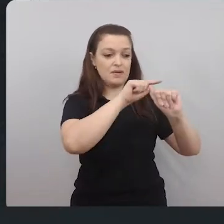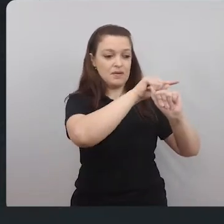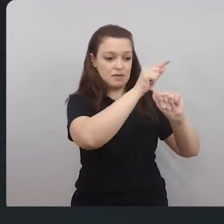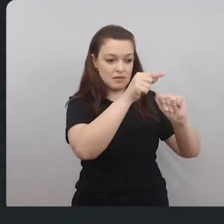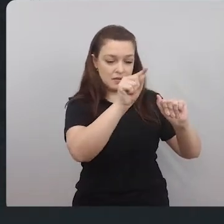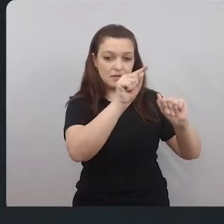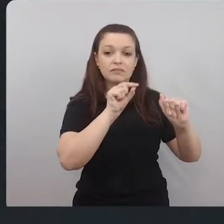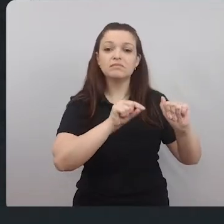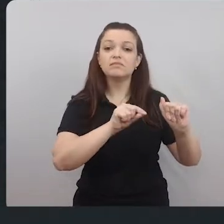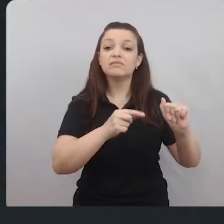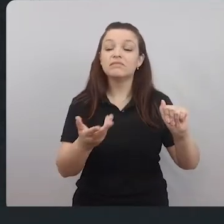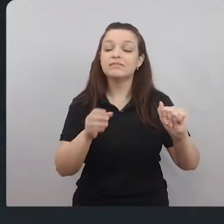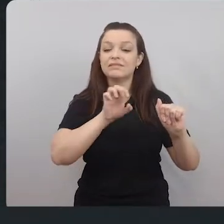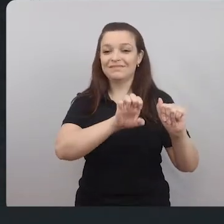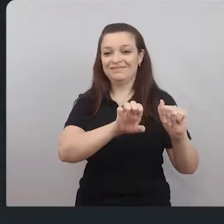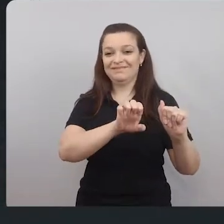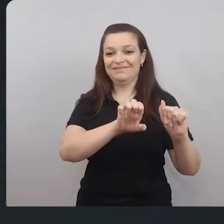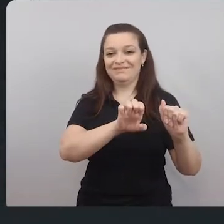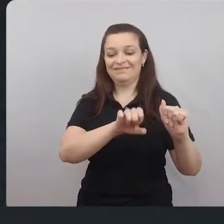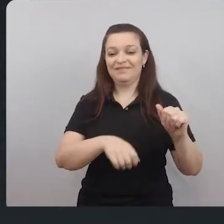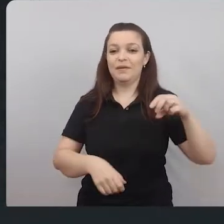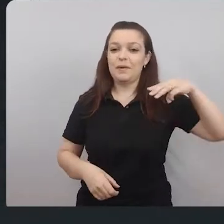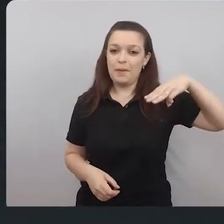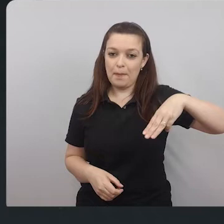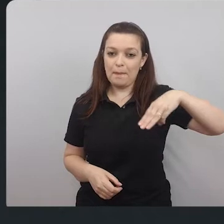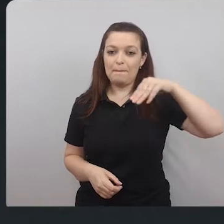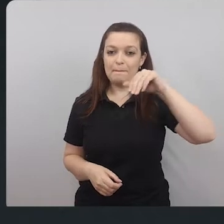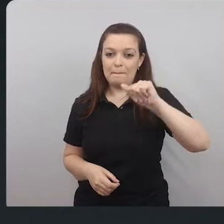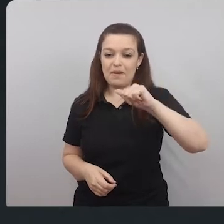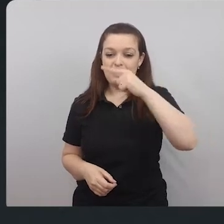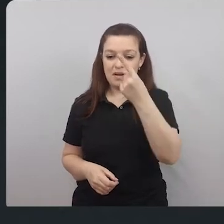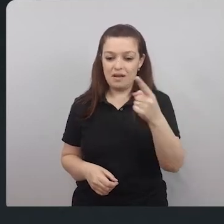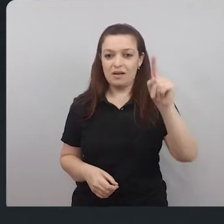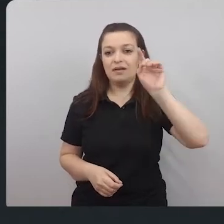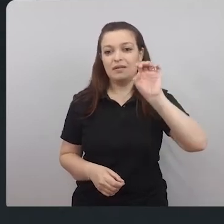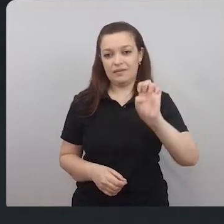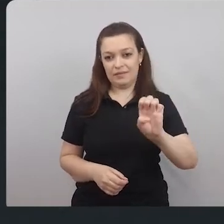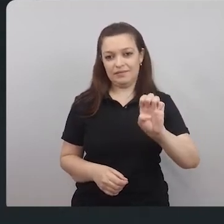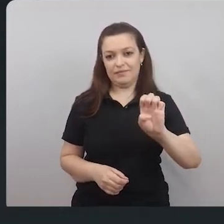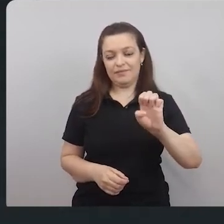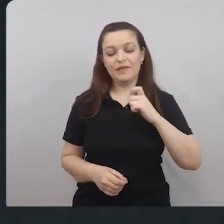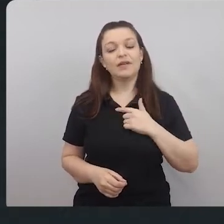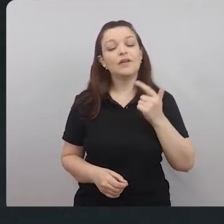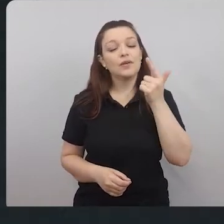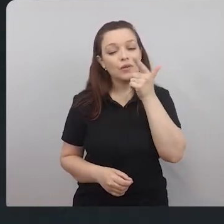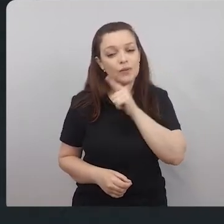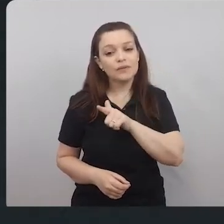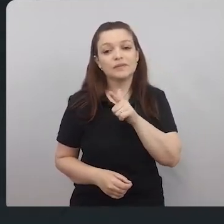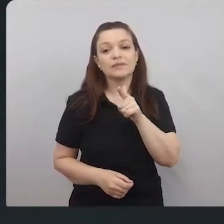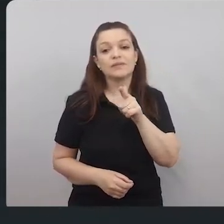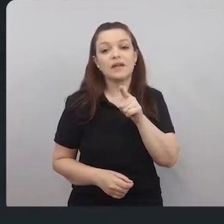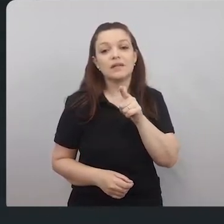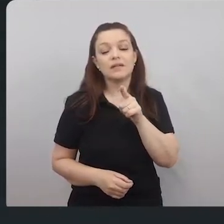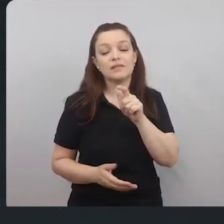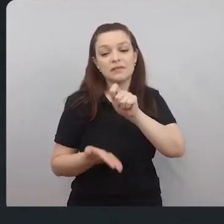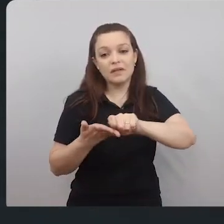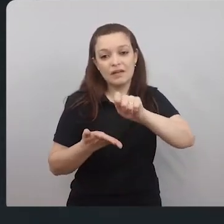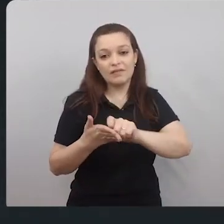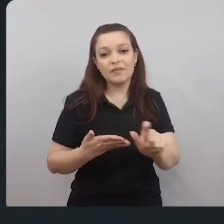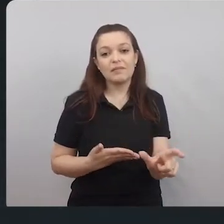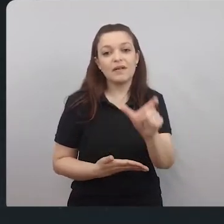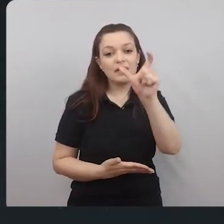Mãe e o E. Olha lá o acento em cima do A para fazer esse